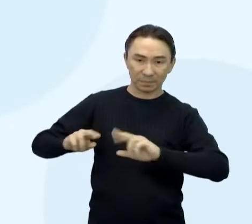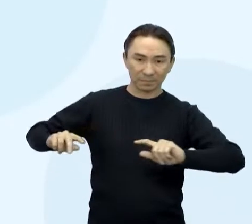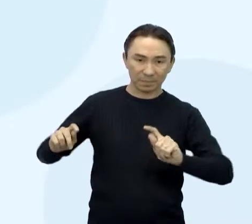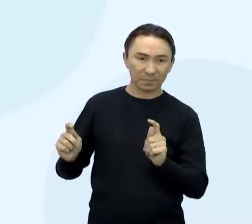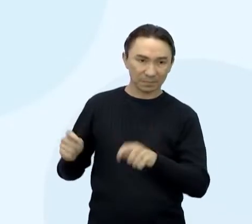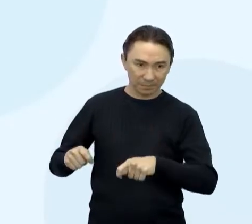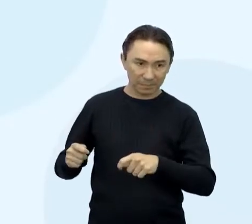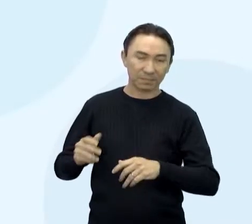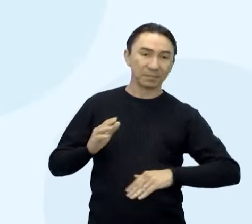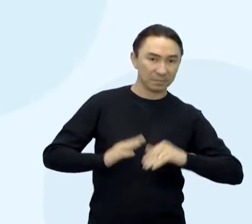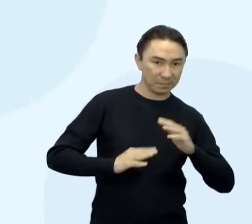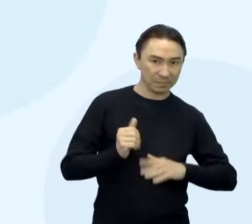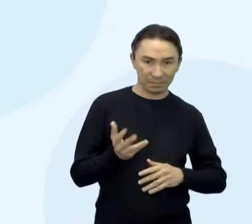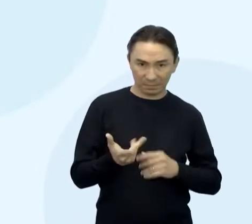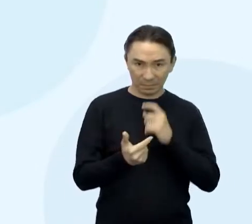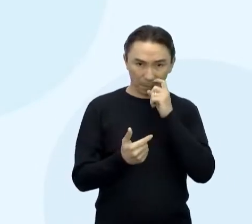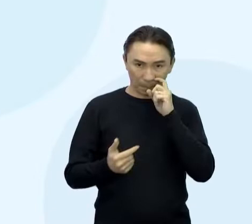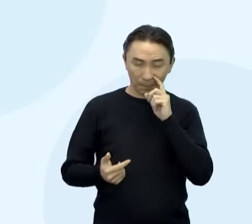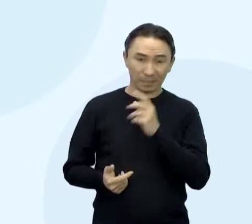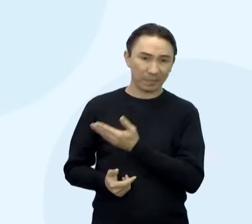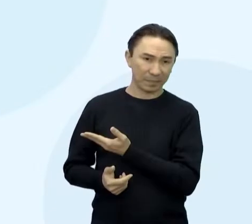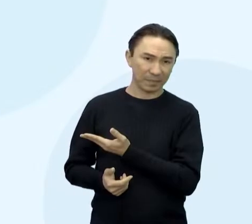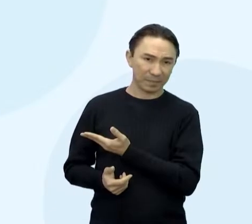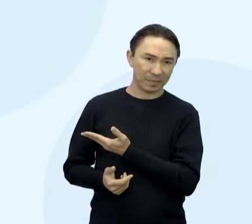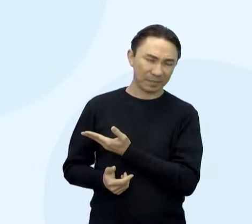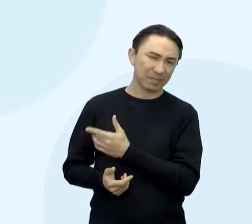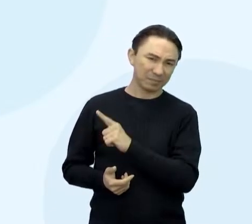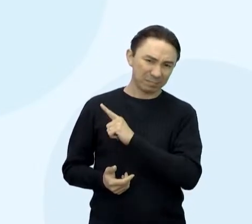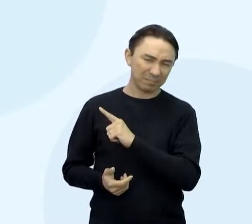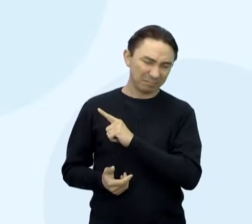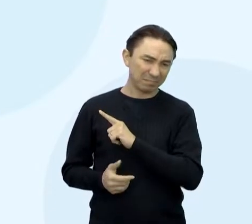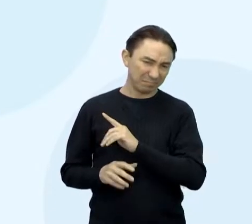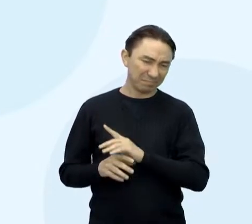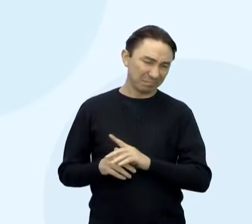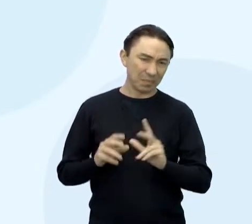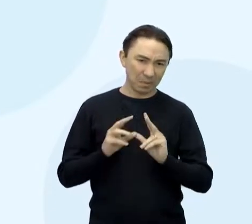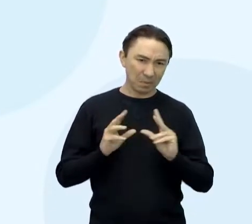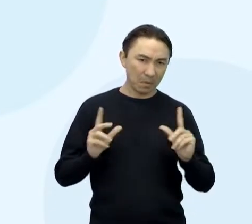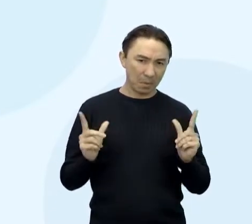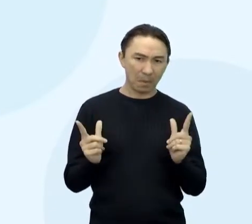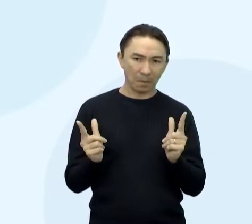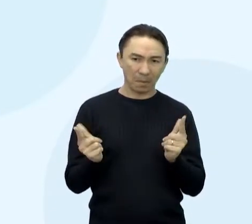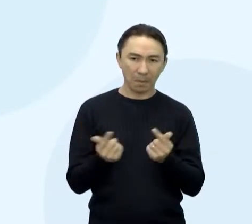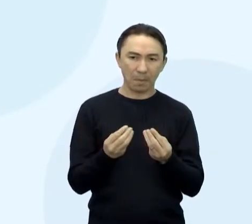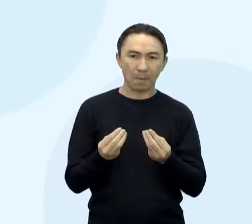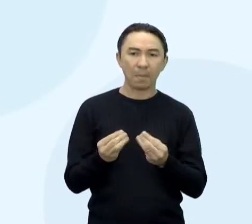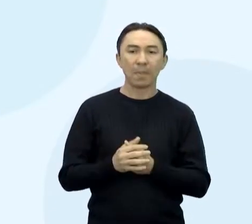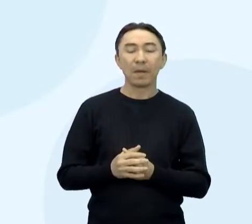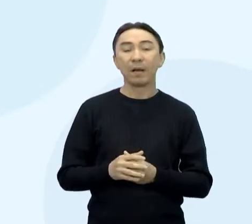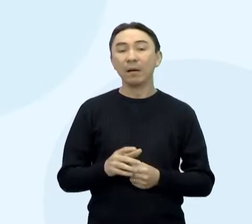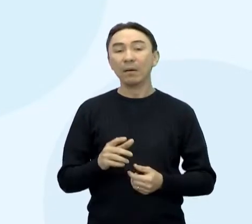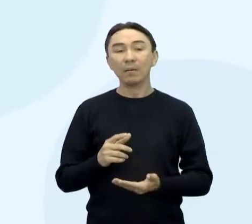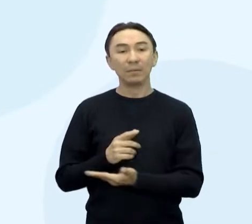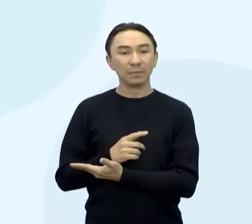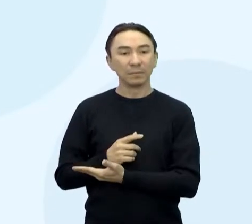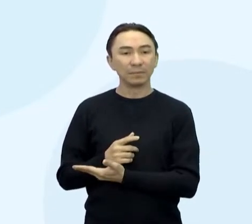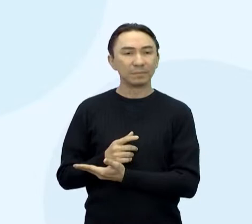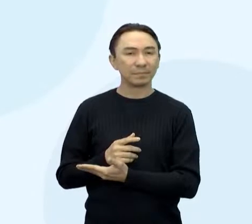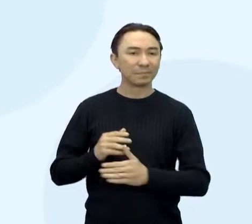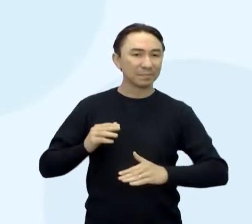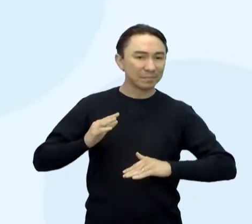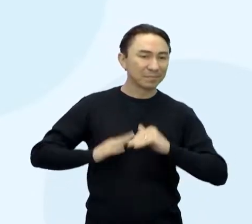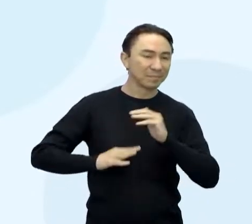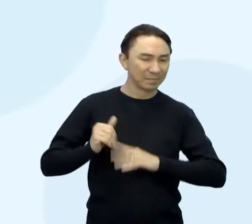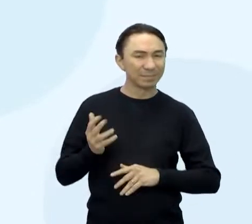e habilidade relativas, né, de uma maneira geral a esta aula, que é ali, olha só, da habilidade já dá para a gente ter